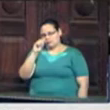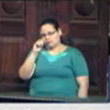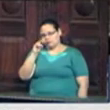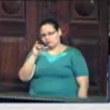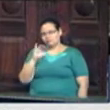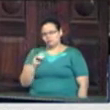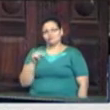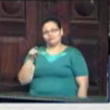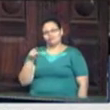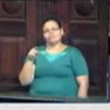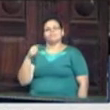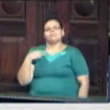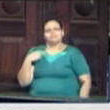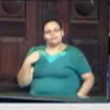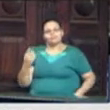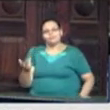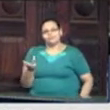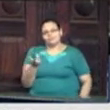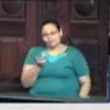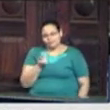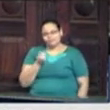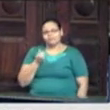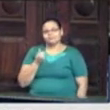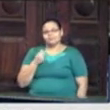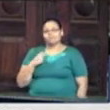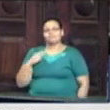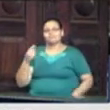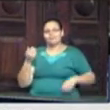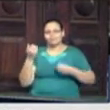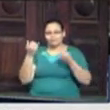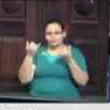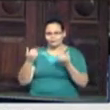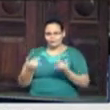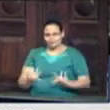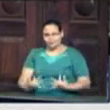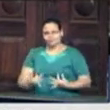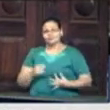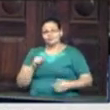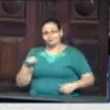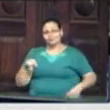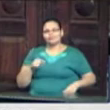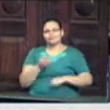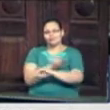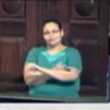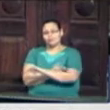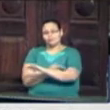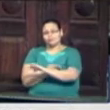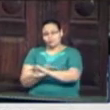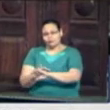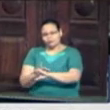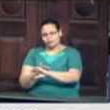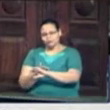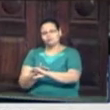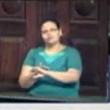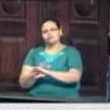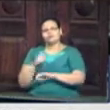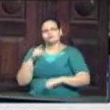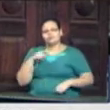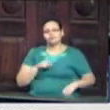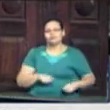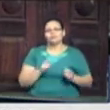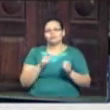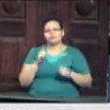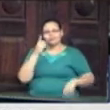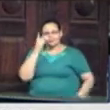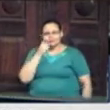forma precisa e brilhante retratou aquilo que costumeiramente os